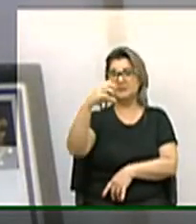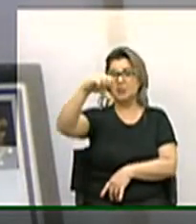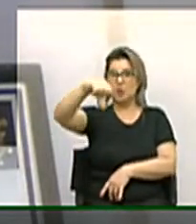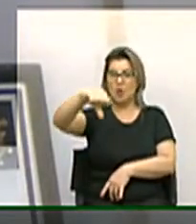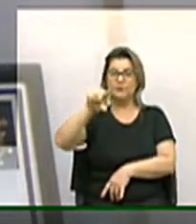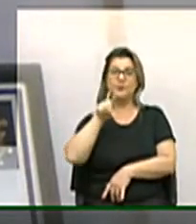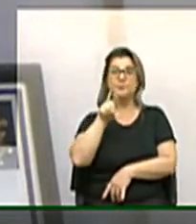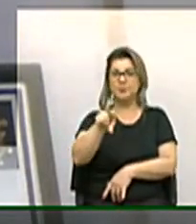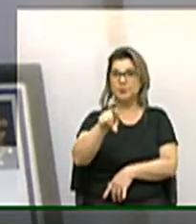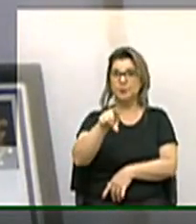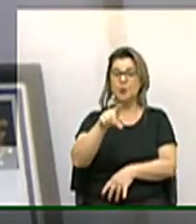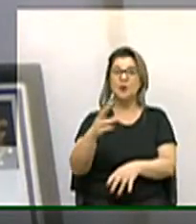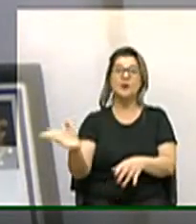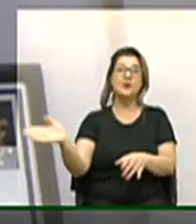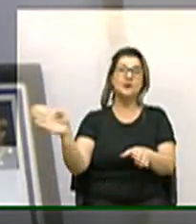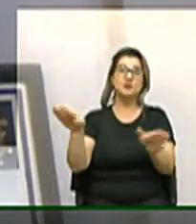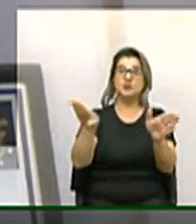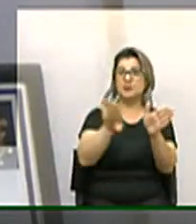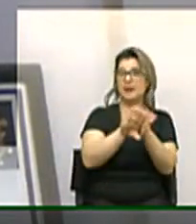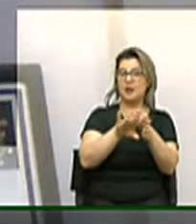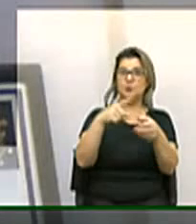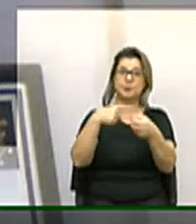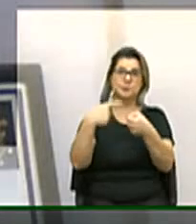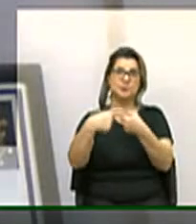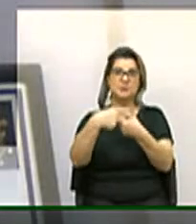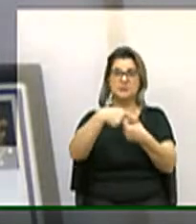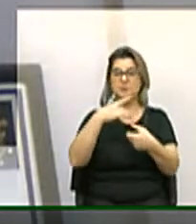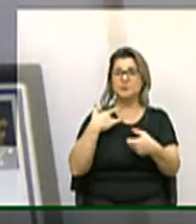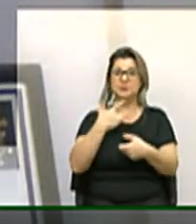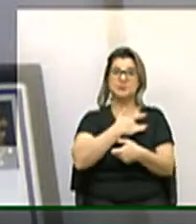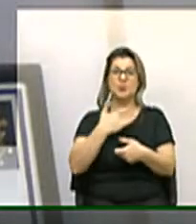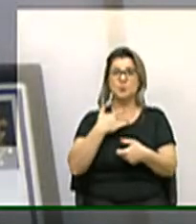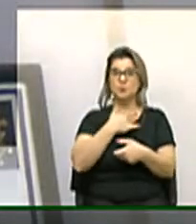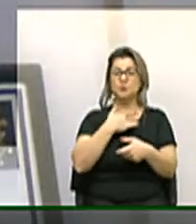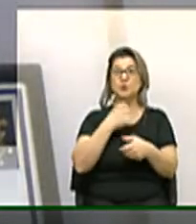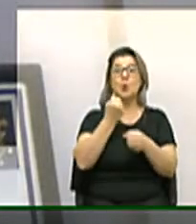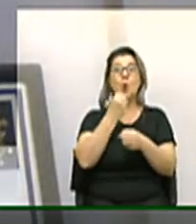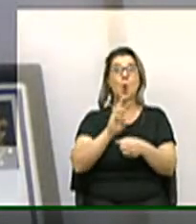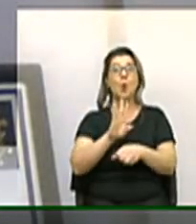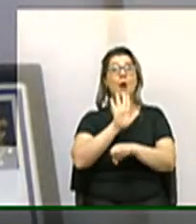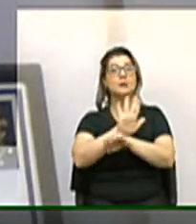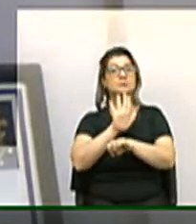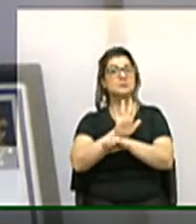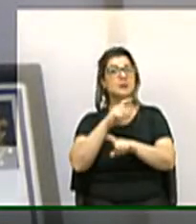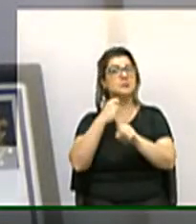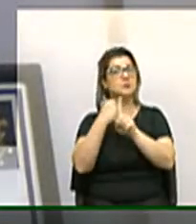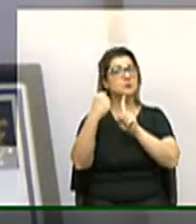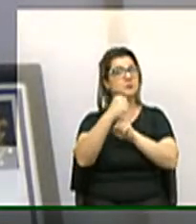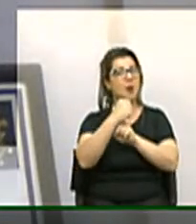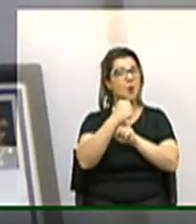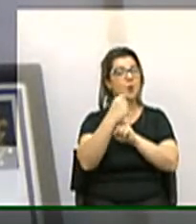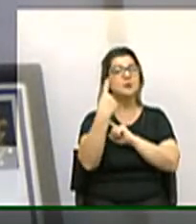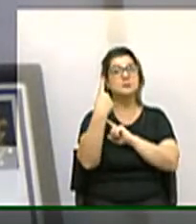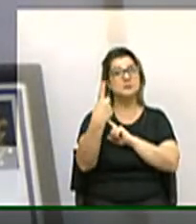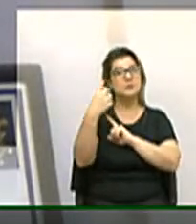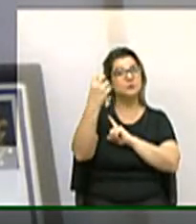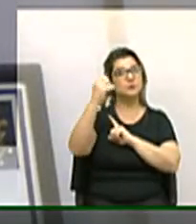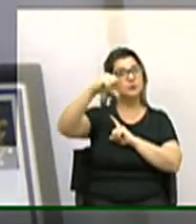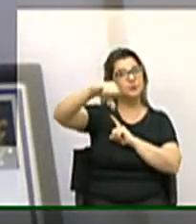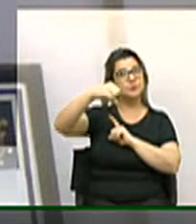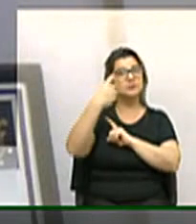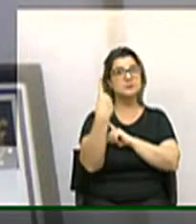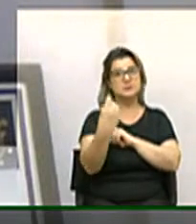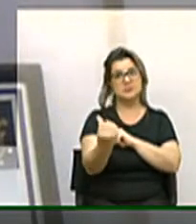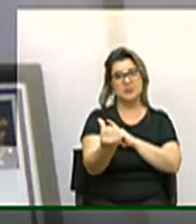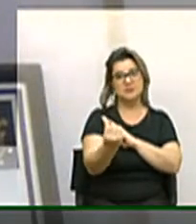os municípios, para os fundos de saúde dos municípios da assistência social. Dos 196 milhões de